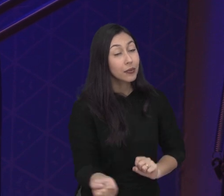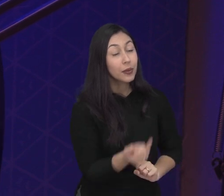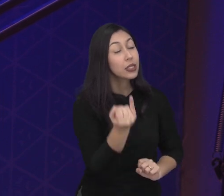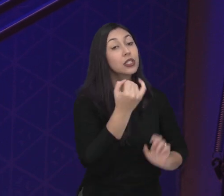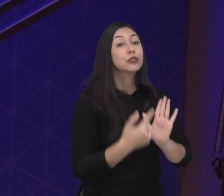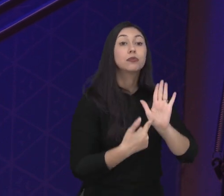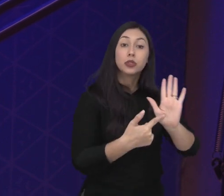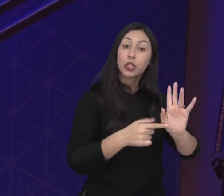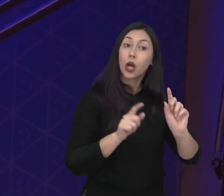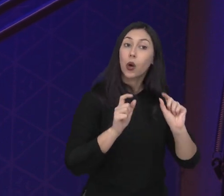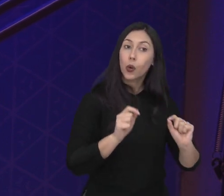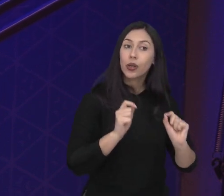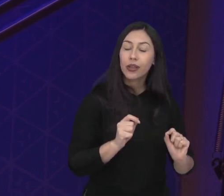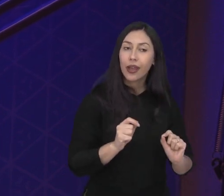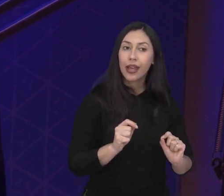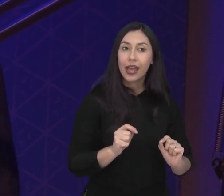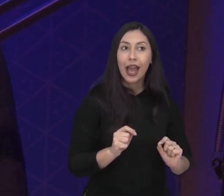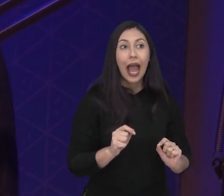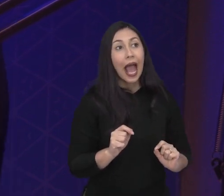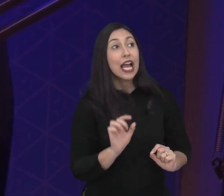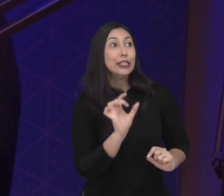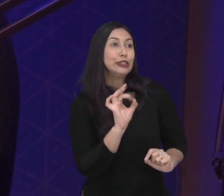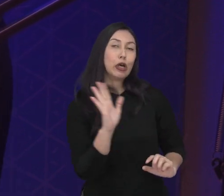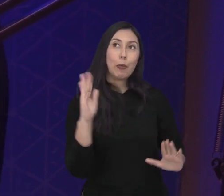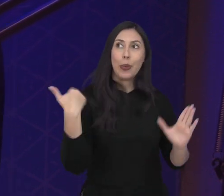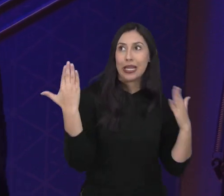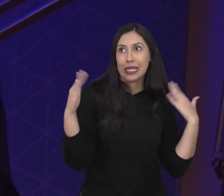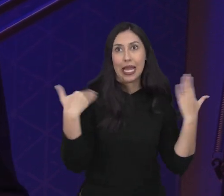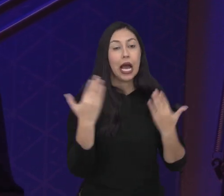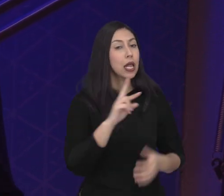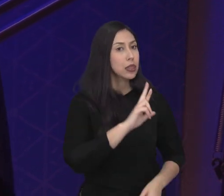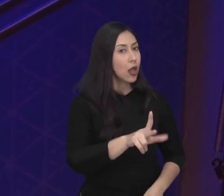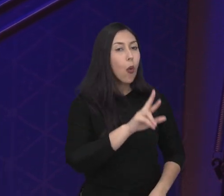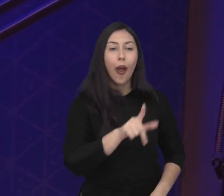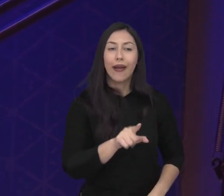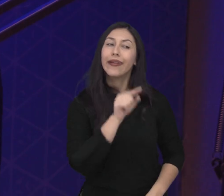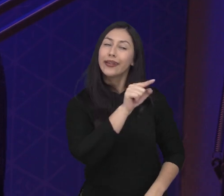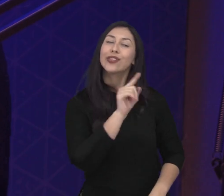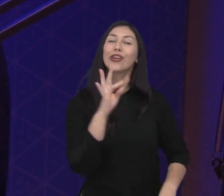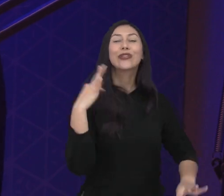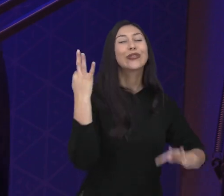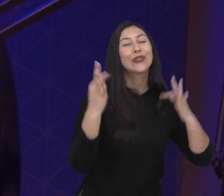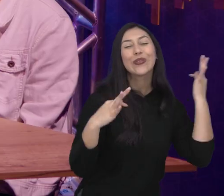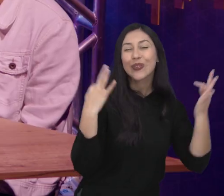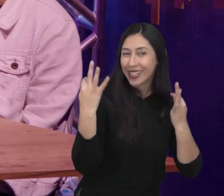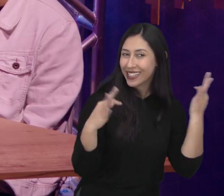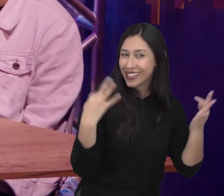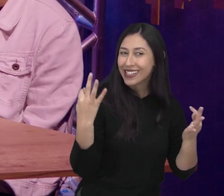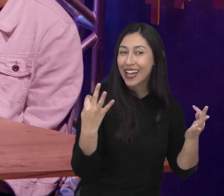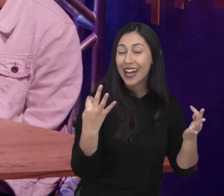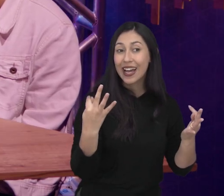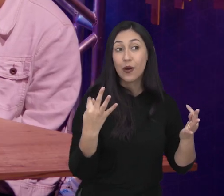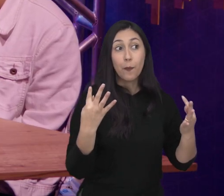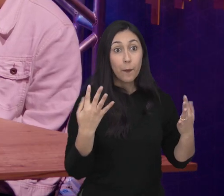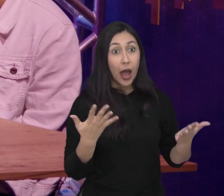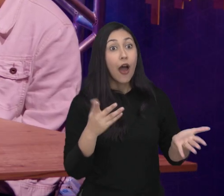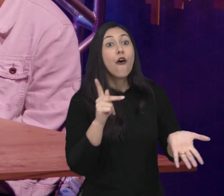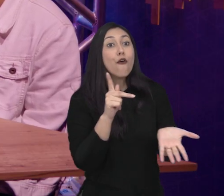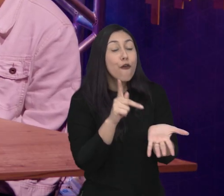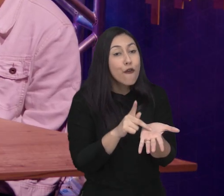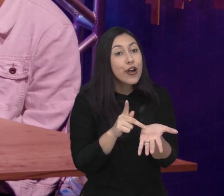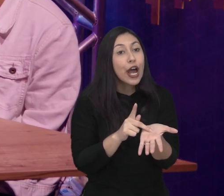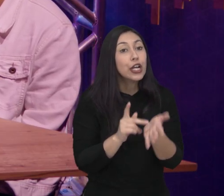ressaltar, gente, que migrar não é só, vou dar um passeio, porque daí não, você é um turista. Isso. Para ser um migrante,